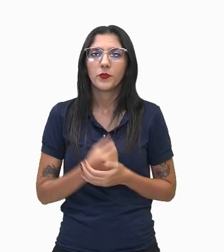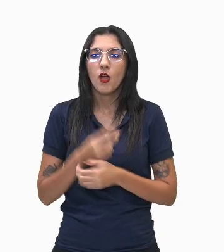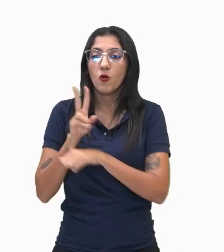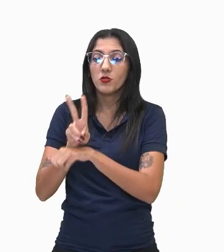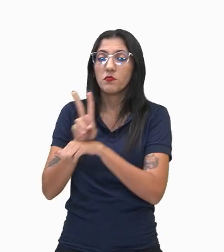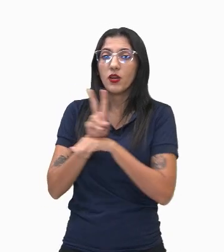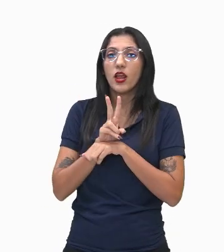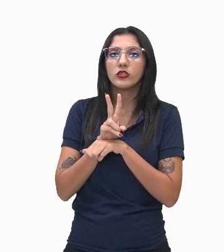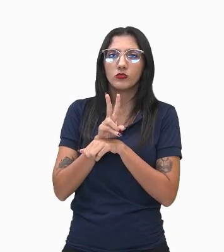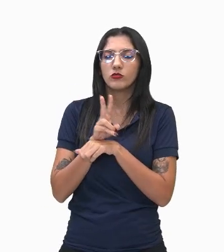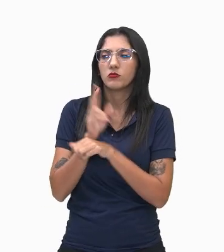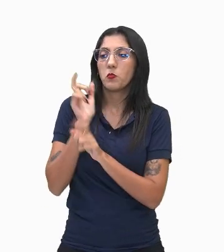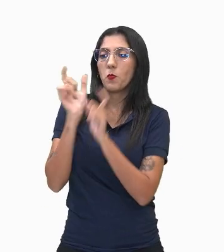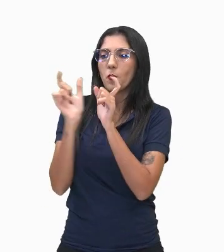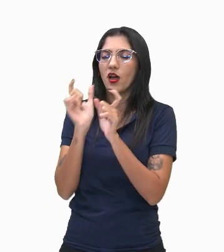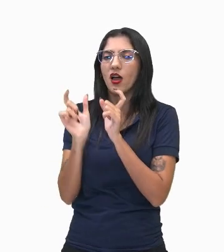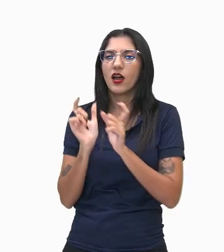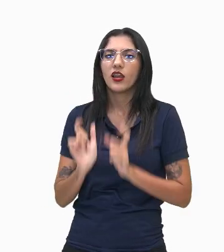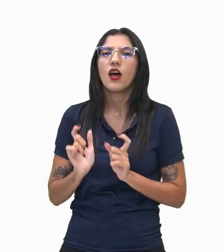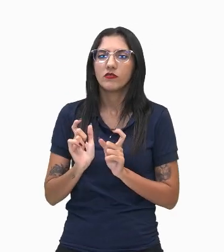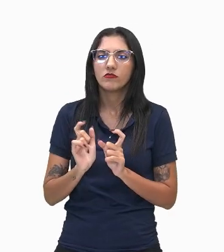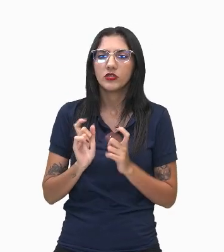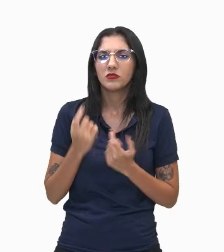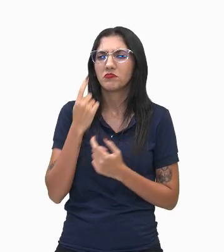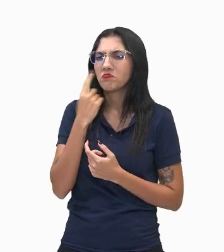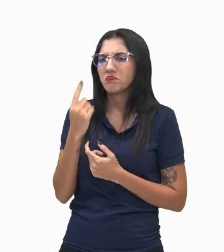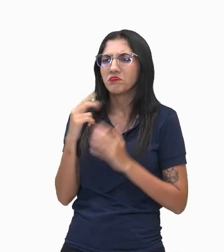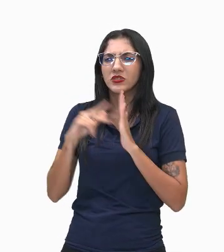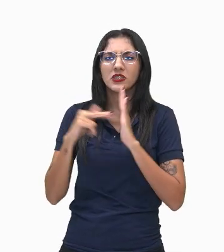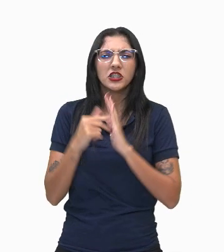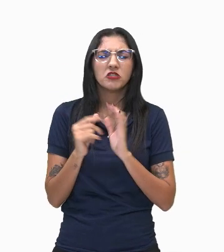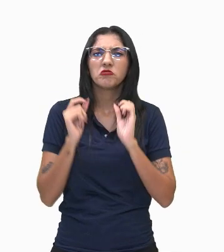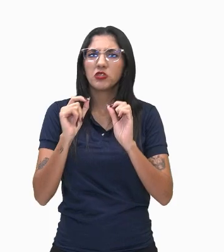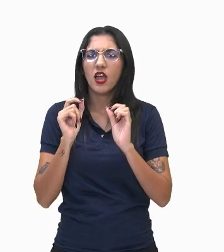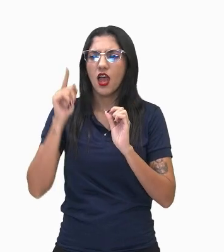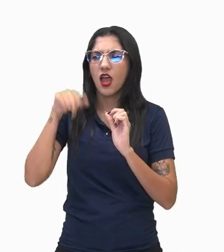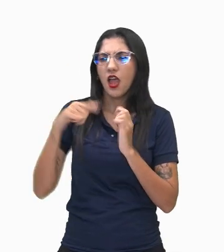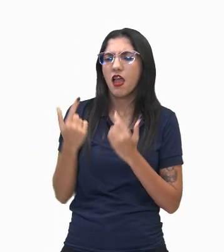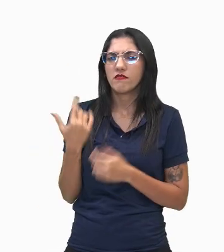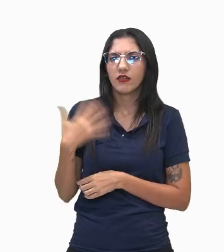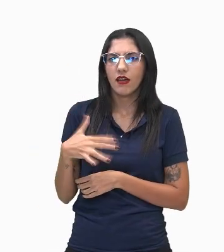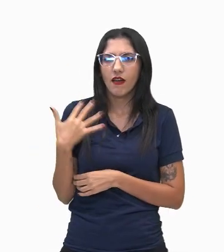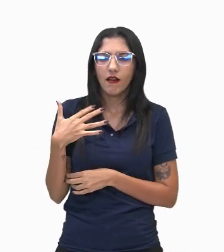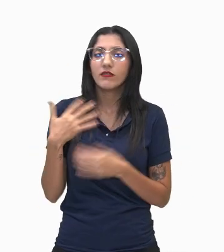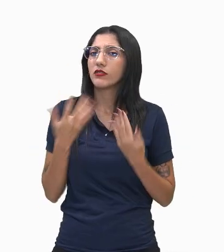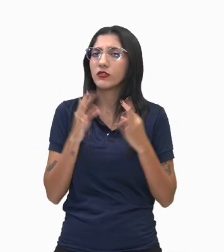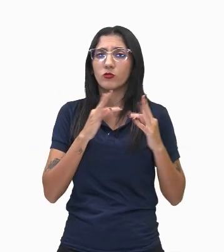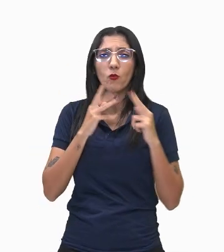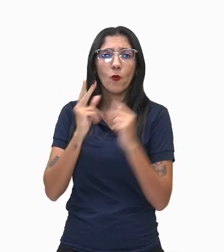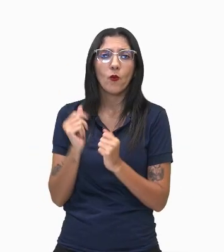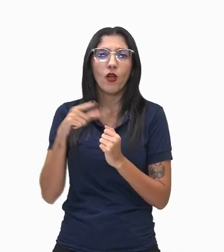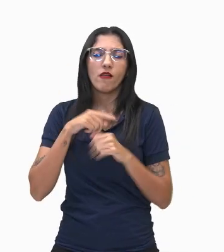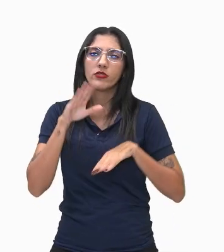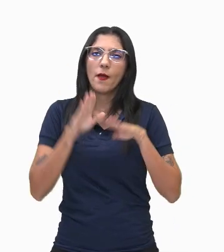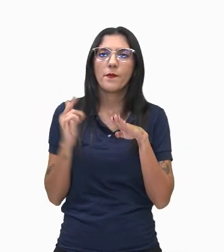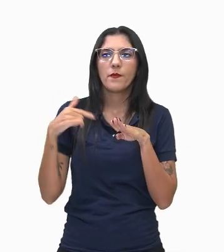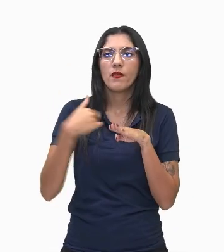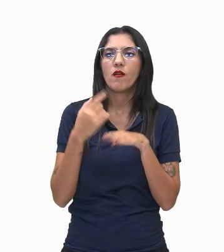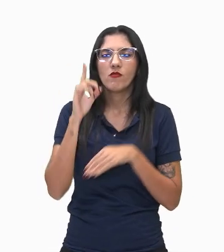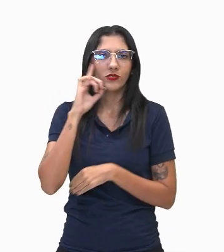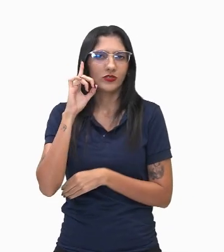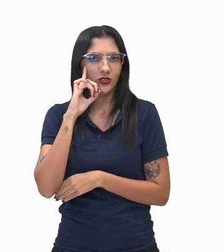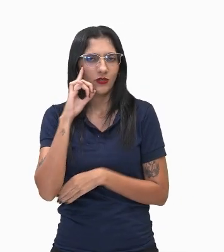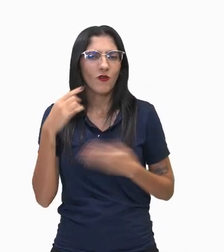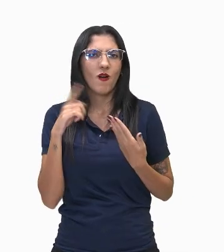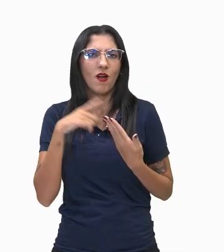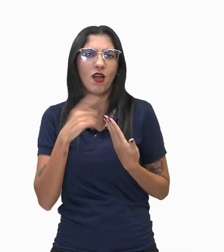da morte, indicando que aquilo ali é caro. Então, tudo isso faz parte da leitura que nós temos do cotidiano,